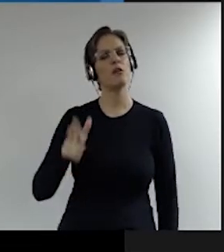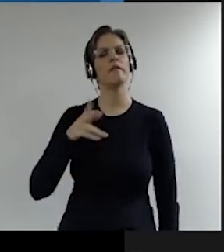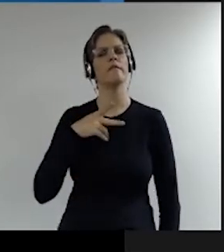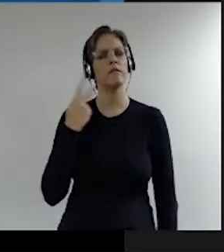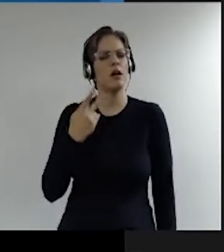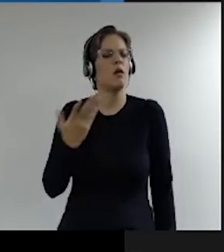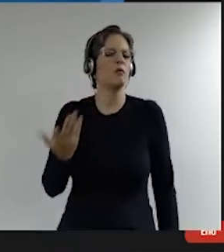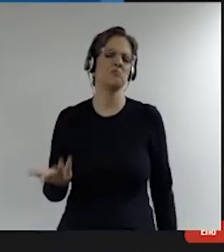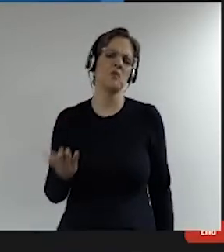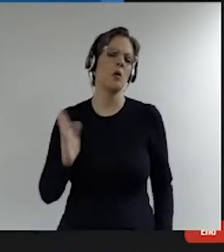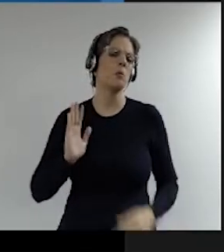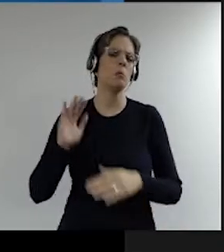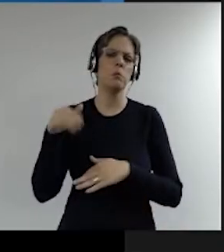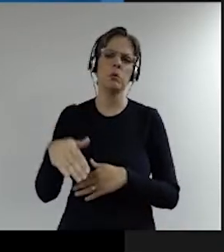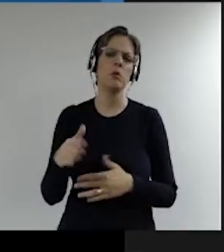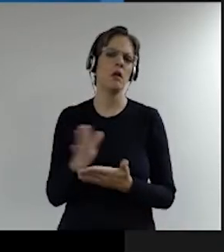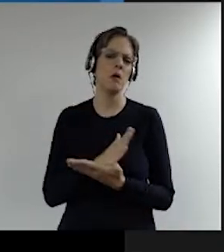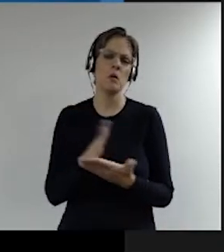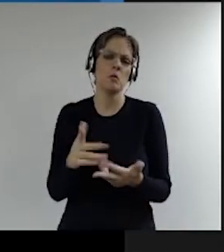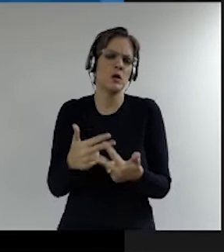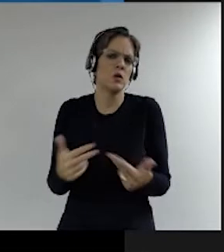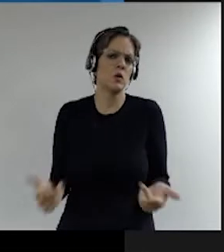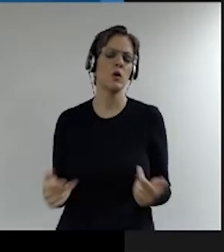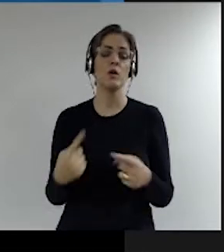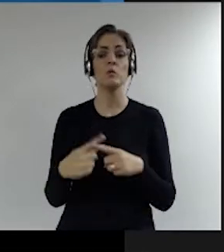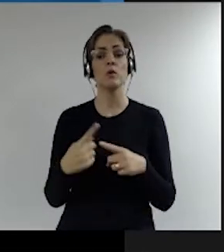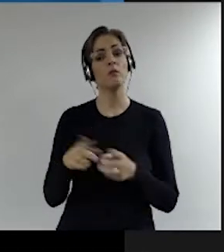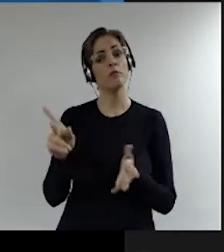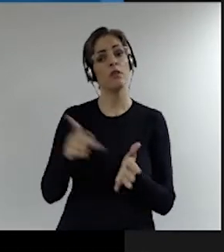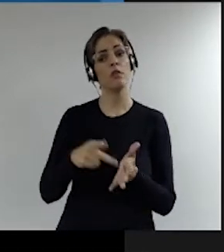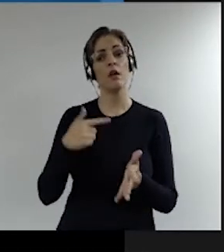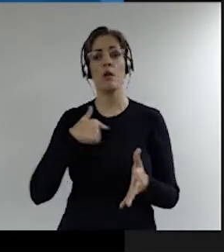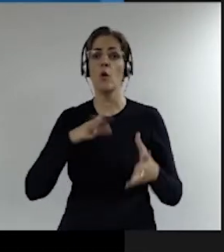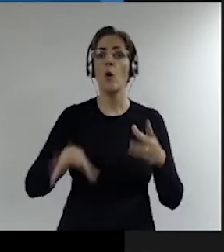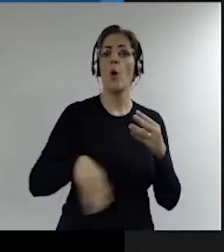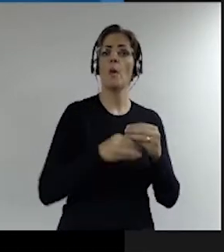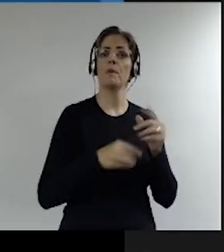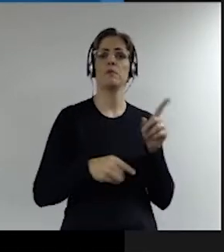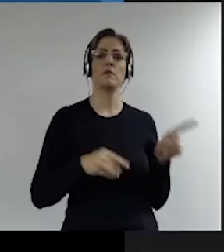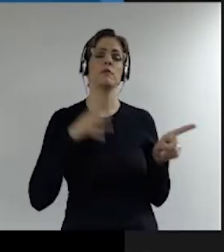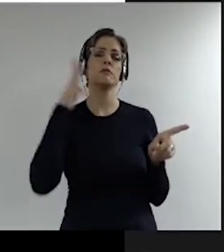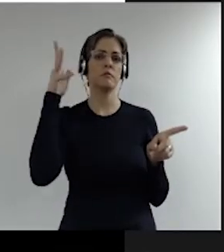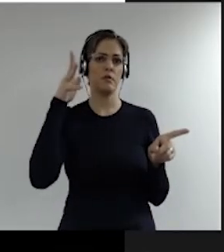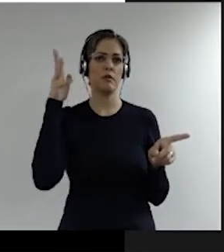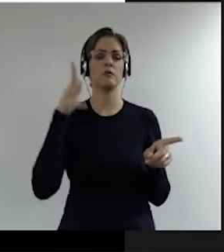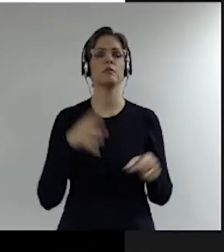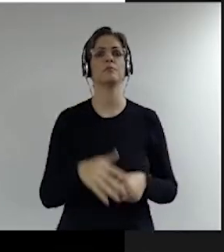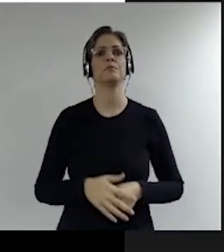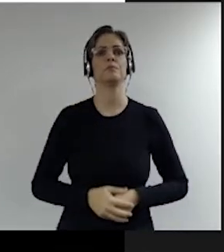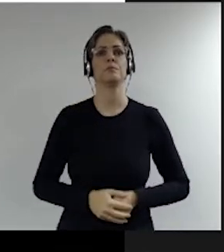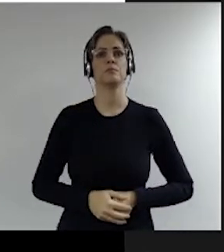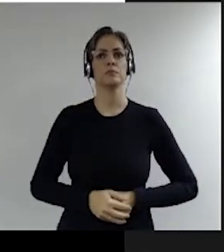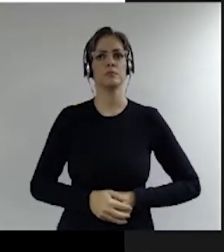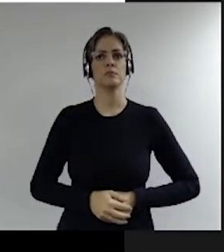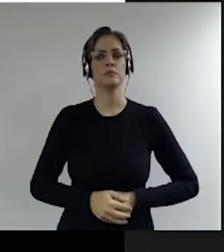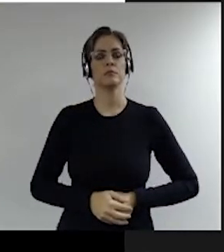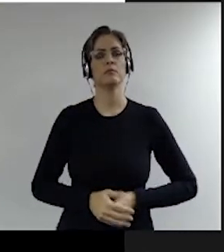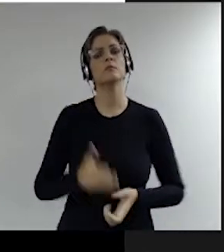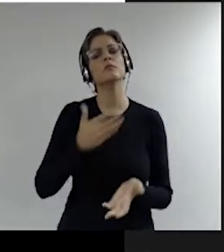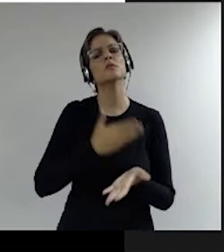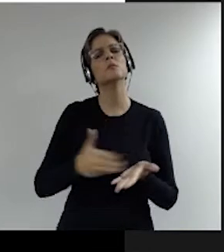rápido e algumas coisas que eu trouxe complementam o que ele falou. Eu queria começar falando